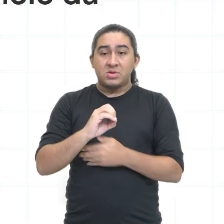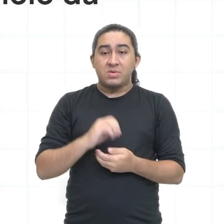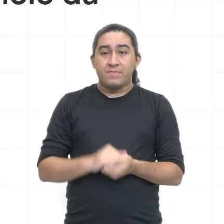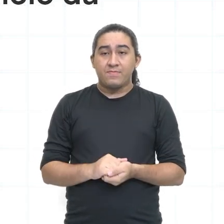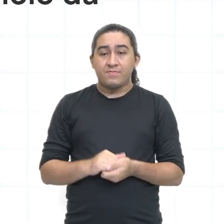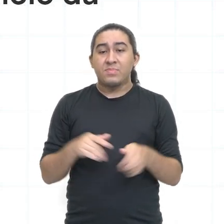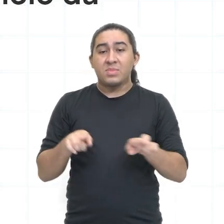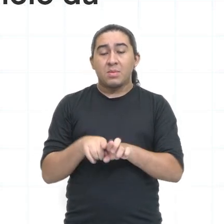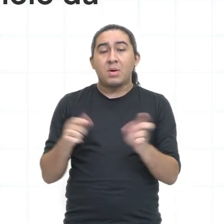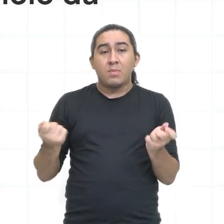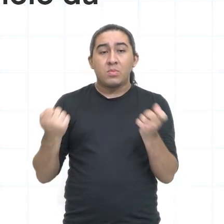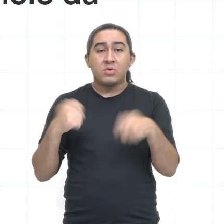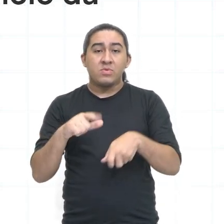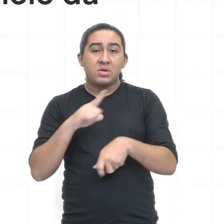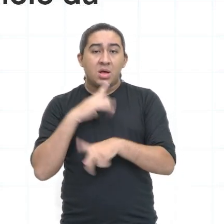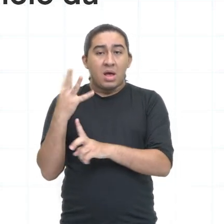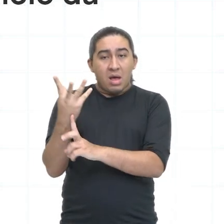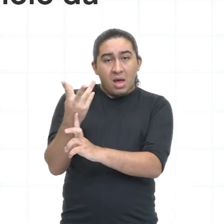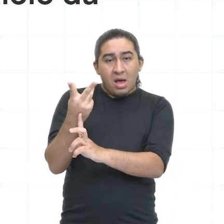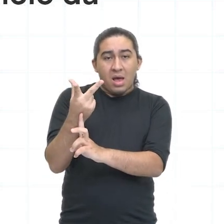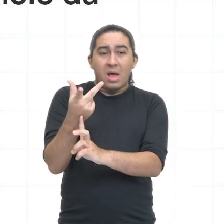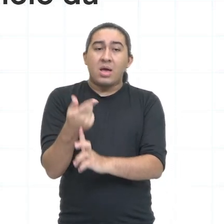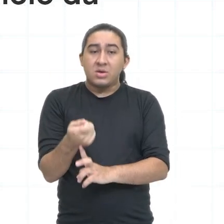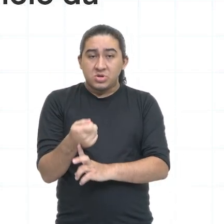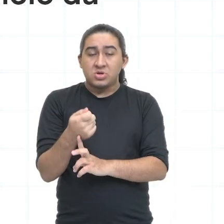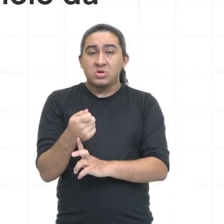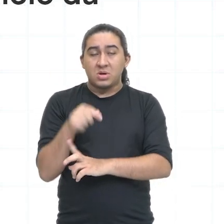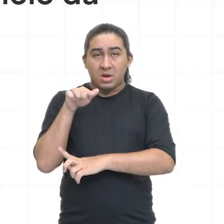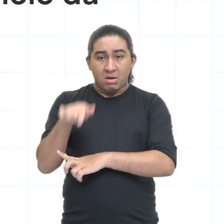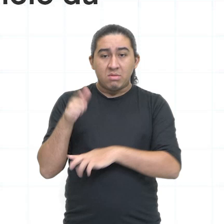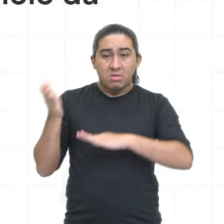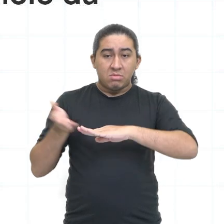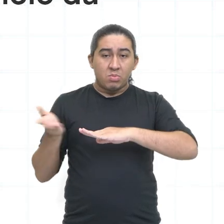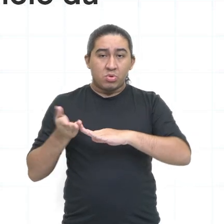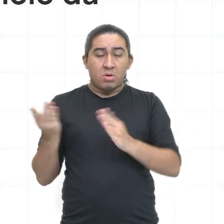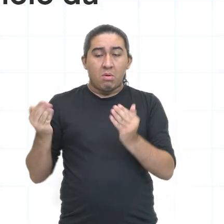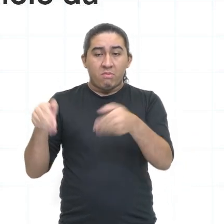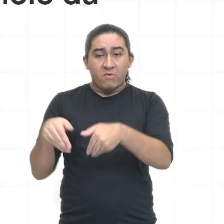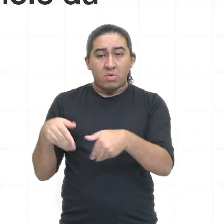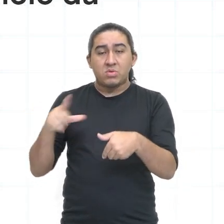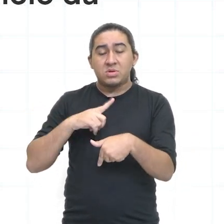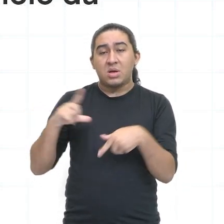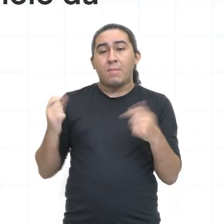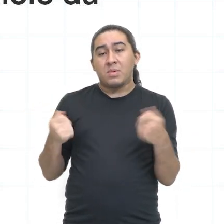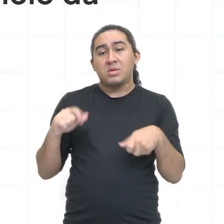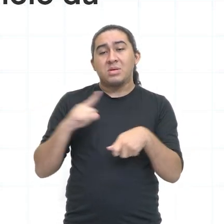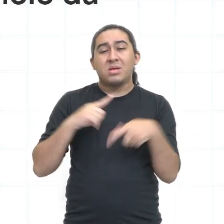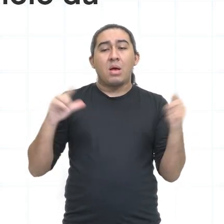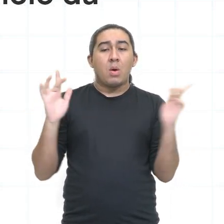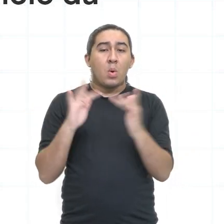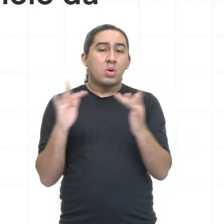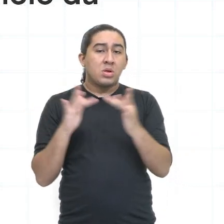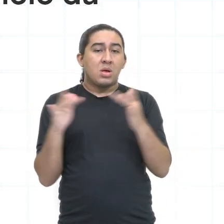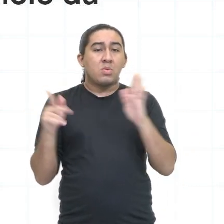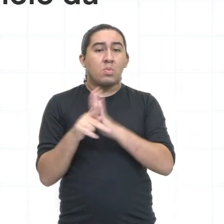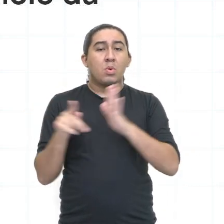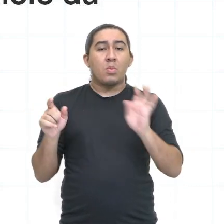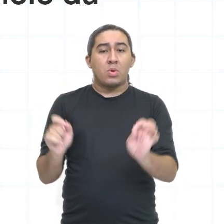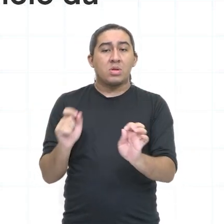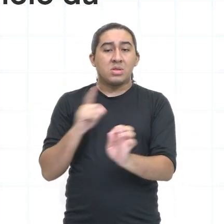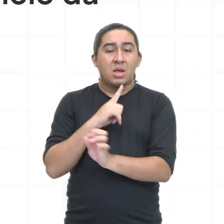ser considerada arte contemporânea, uma obra de arte deve estar conectada